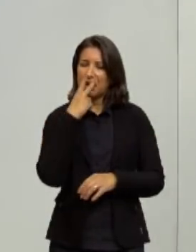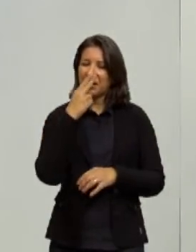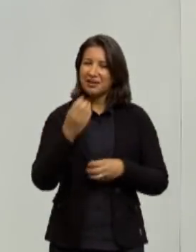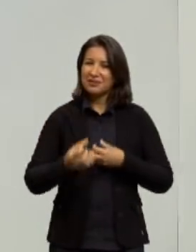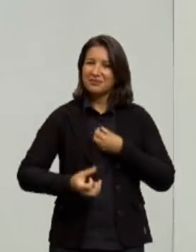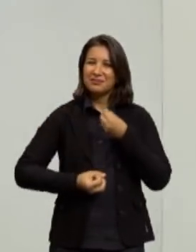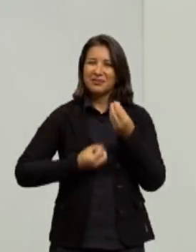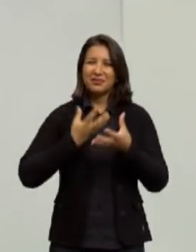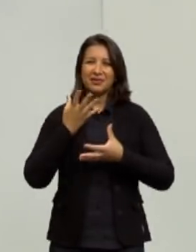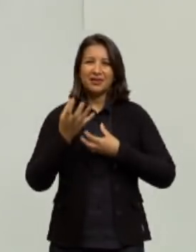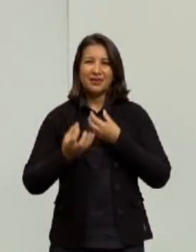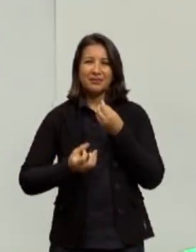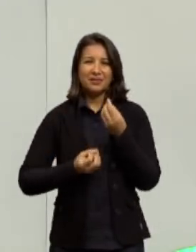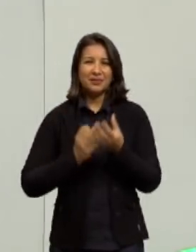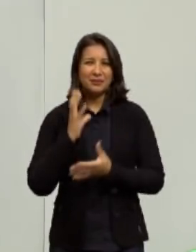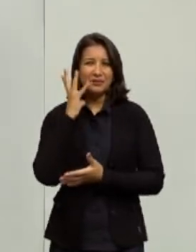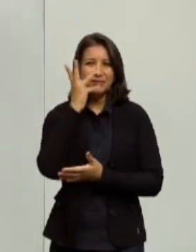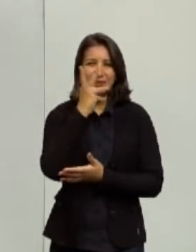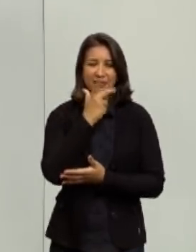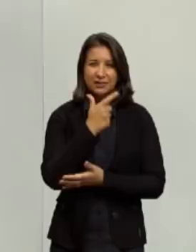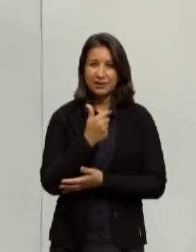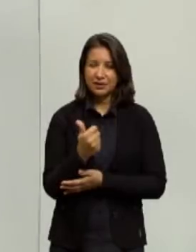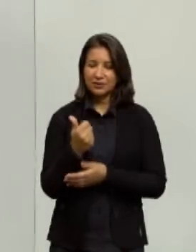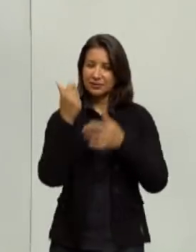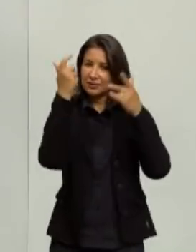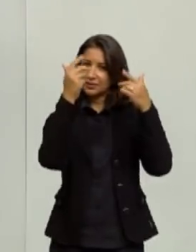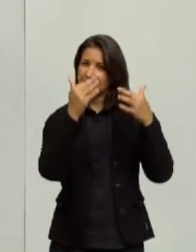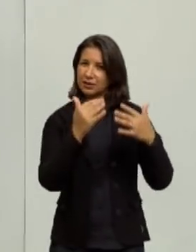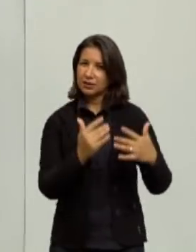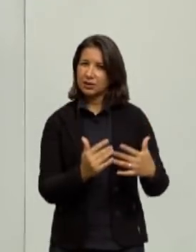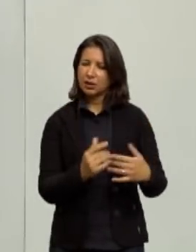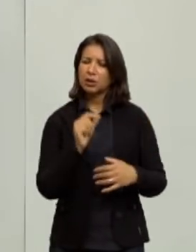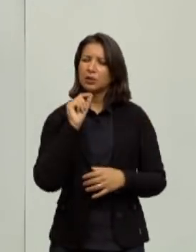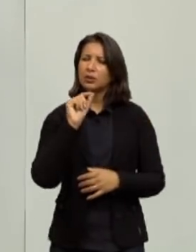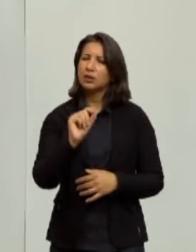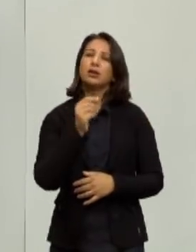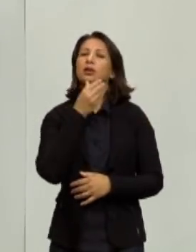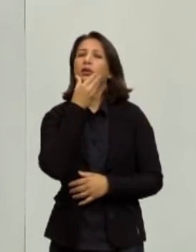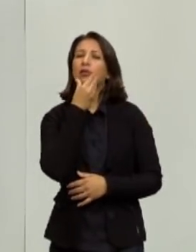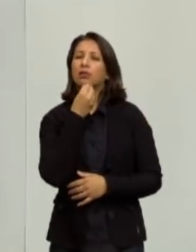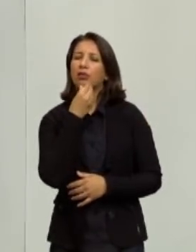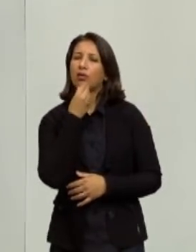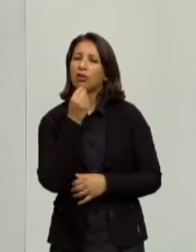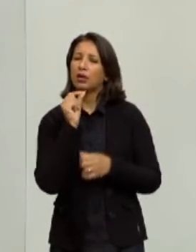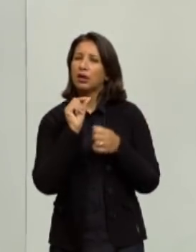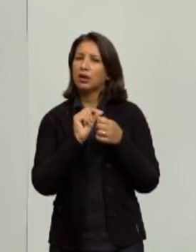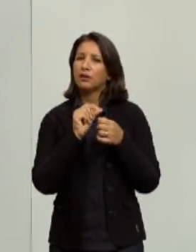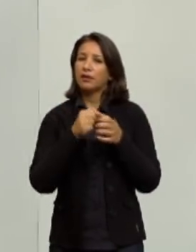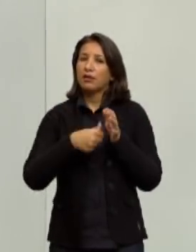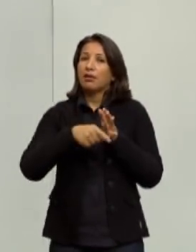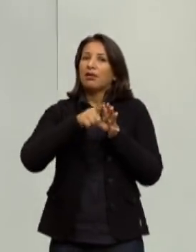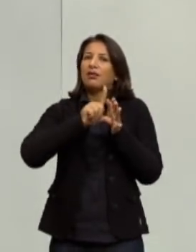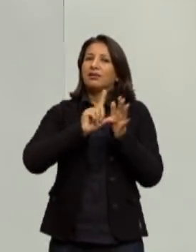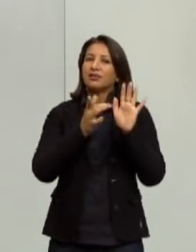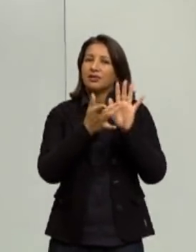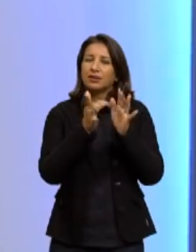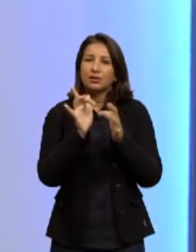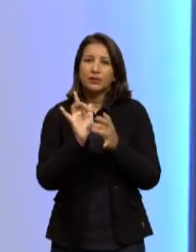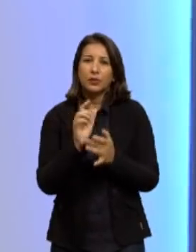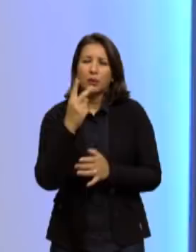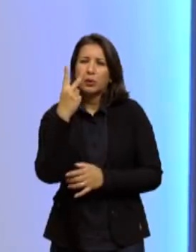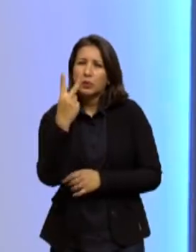chegamos lá como um poema para nós porque olha só o que o cara fez lá antes de cristo